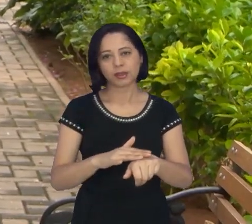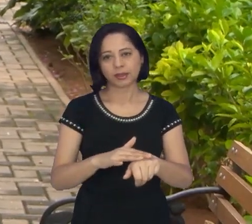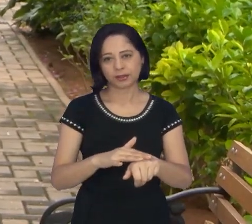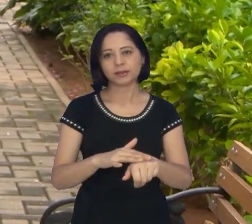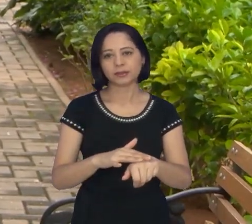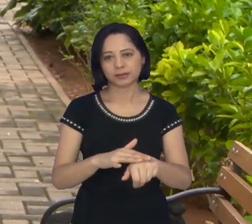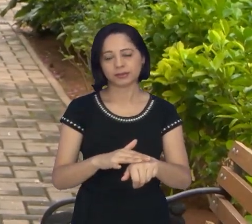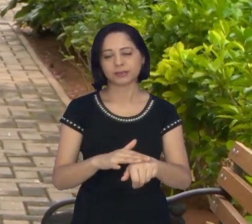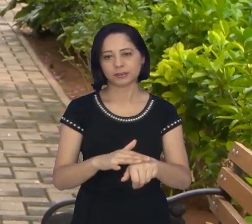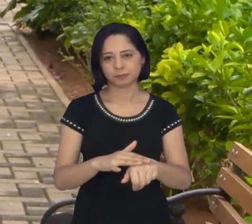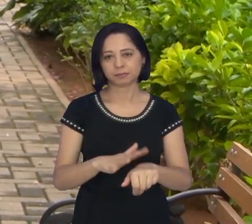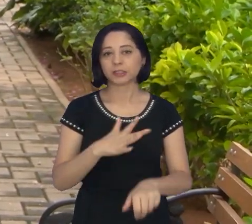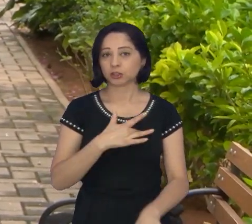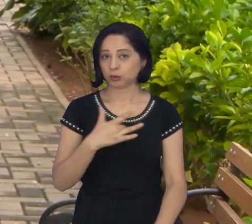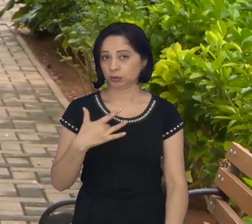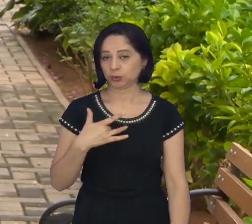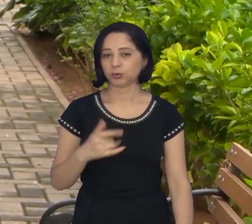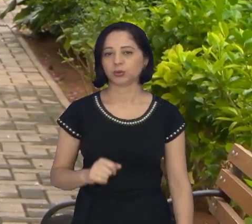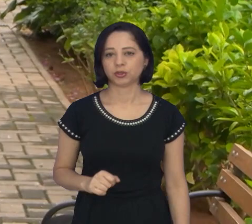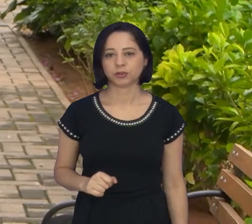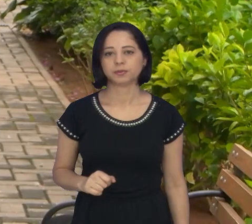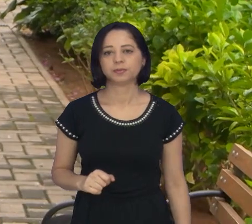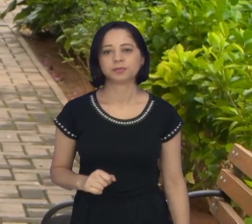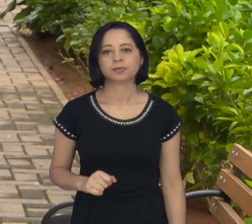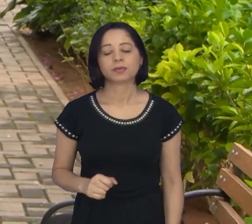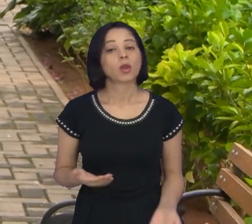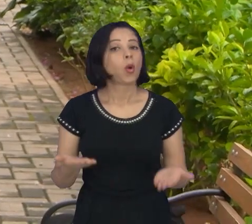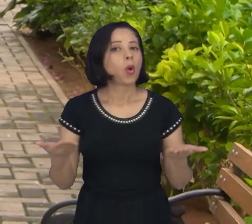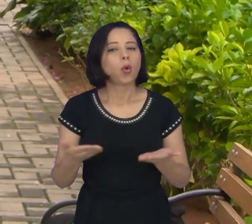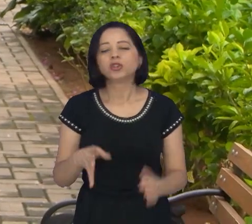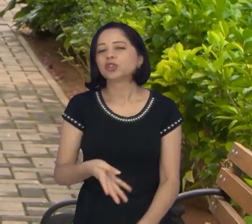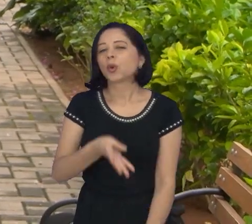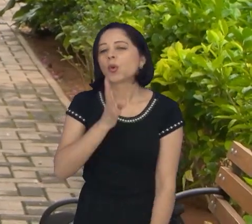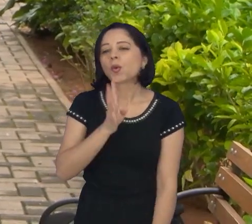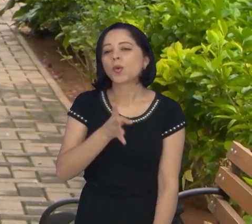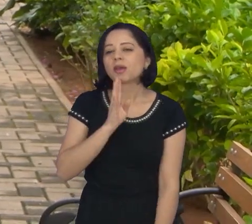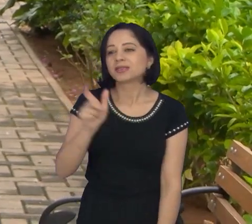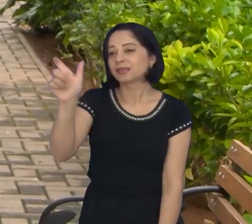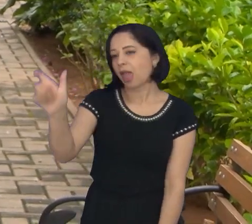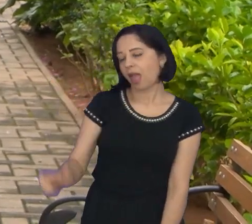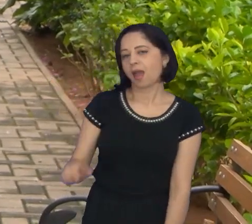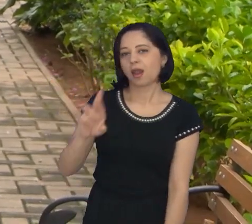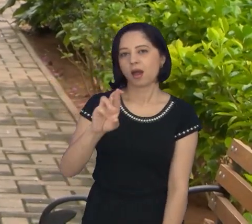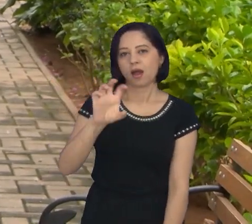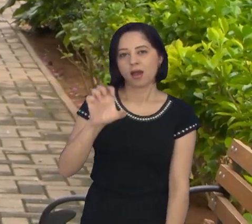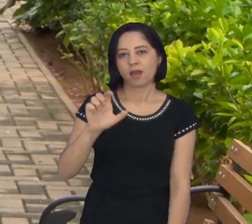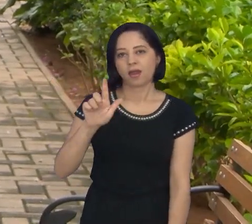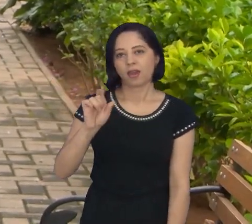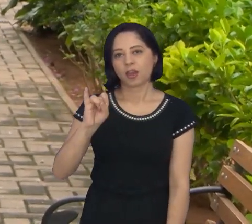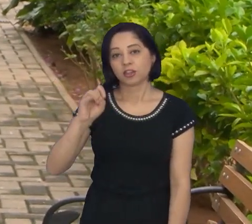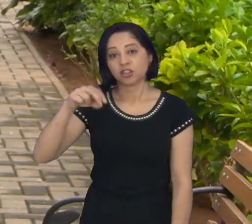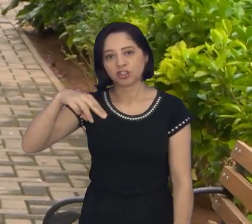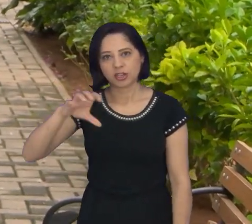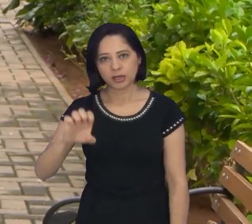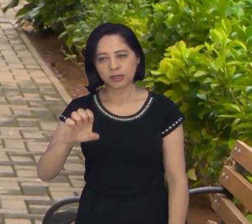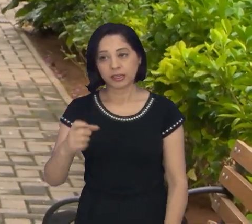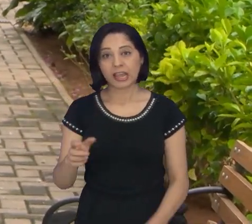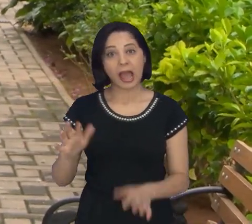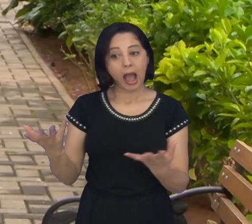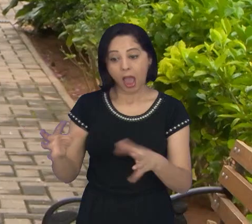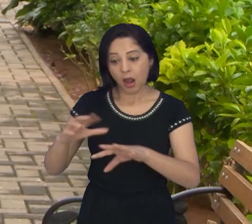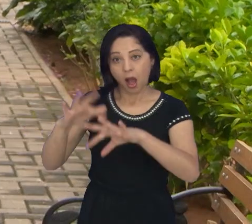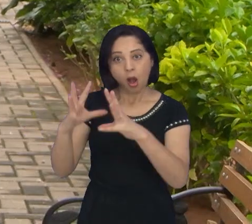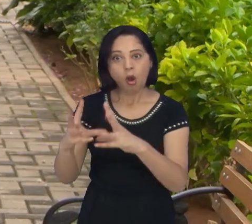processo da saúde e dos cuidados. Hoje a gente veio conhecer a Regiane. Ela superou o câncer de